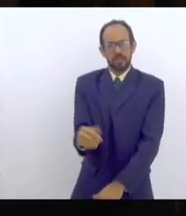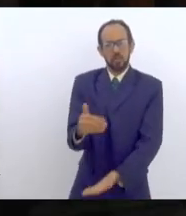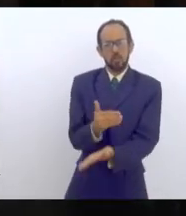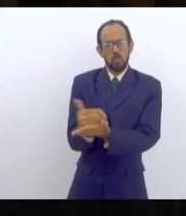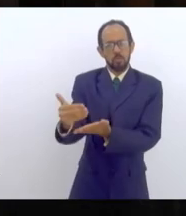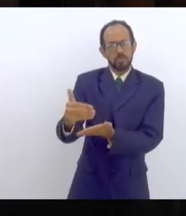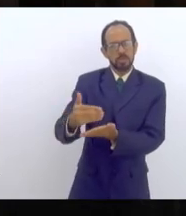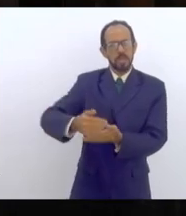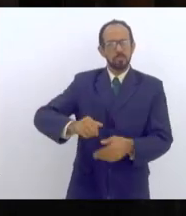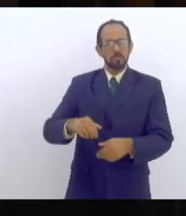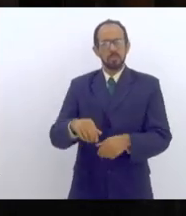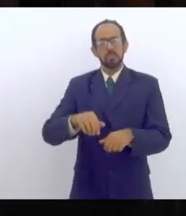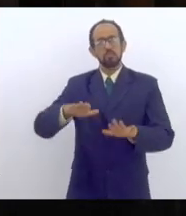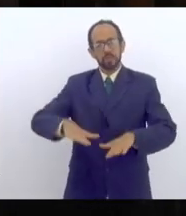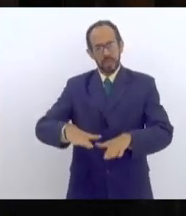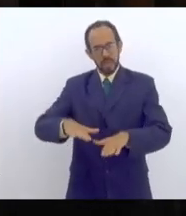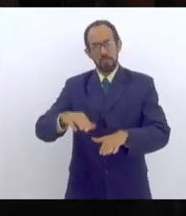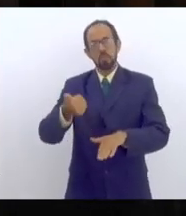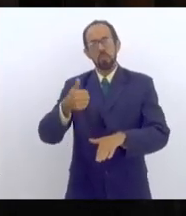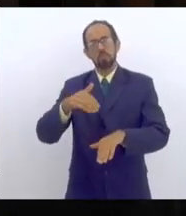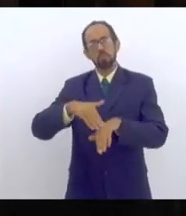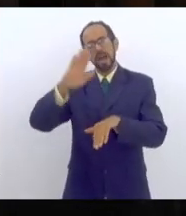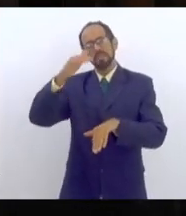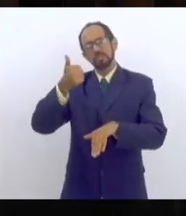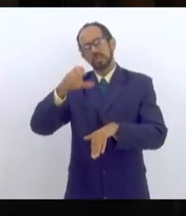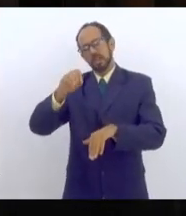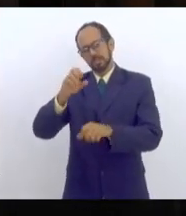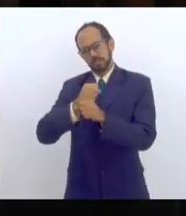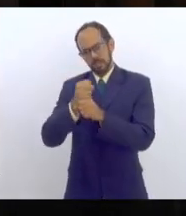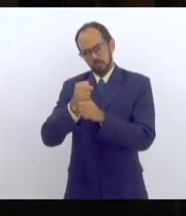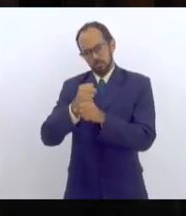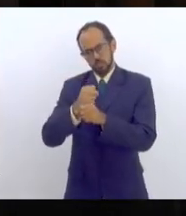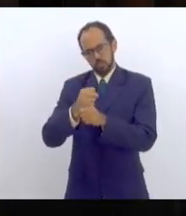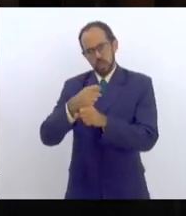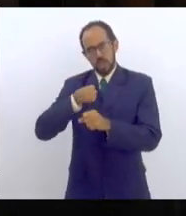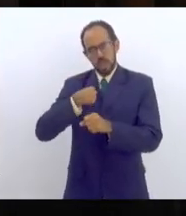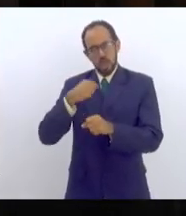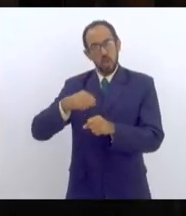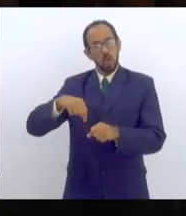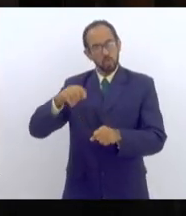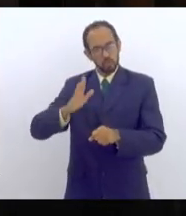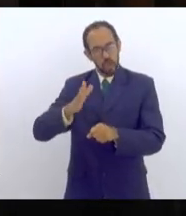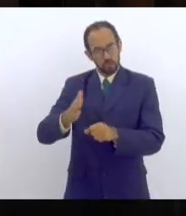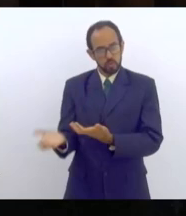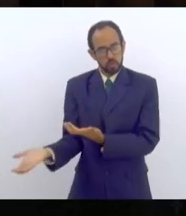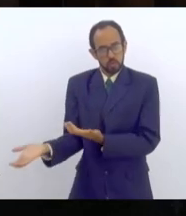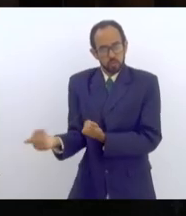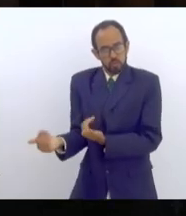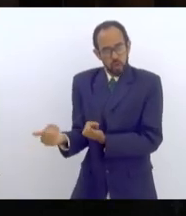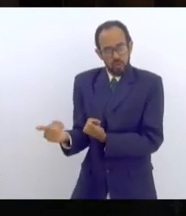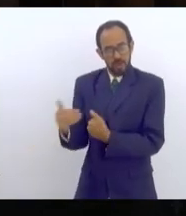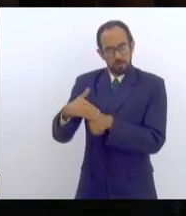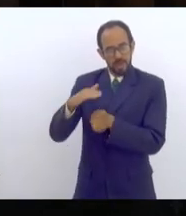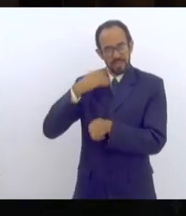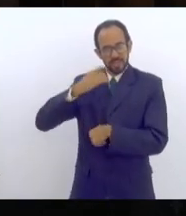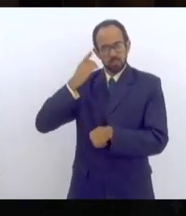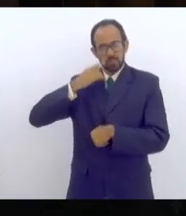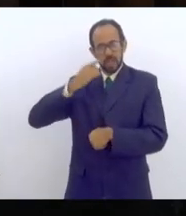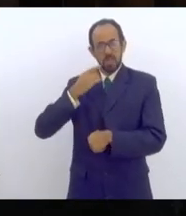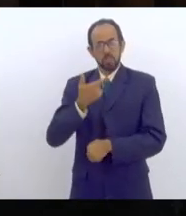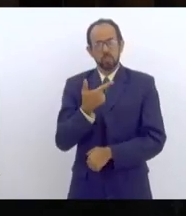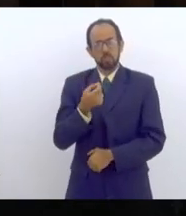mais de 10 anos. Aqui fui eleito o mais jovem parlamentar da história do Legislativo Fluminense em